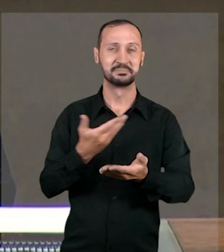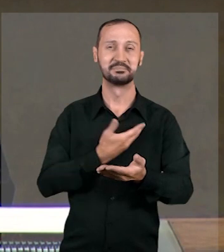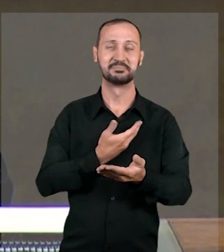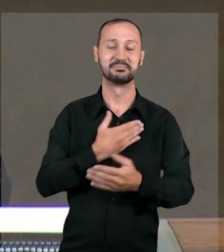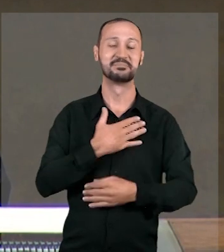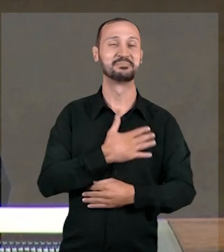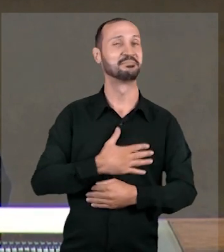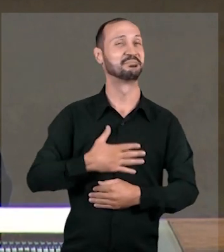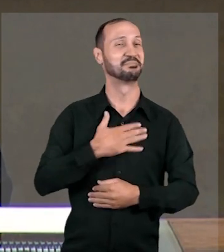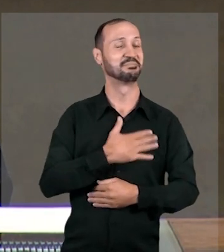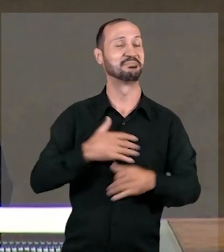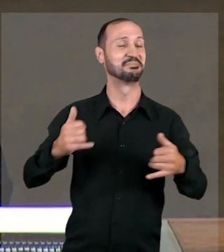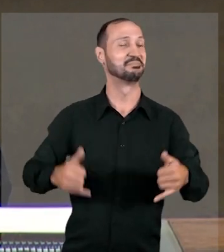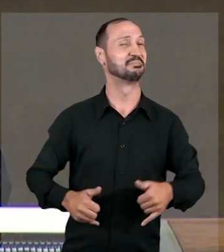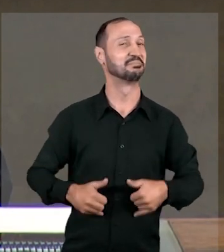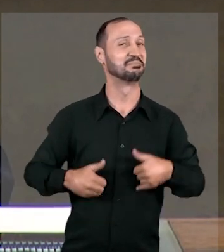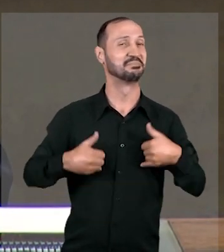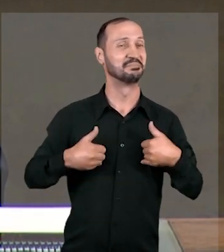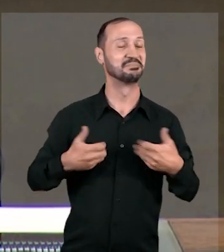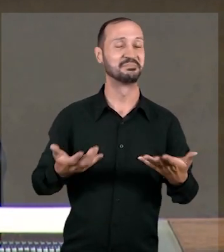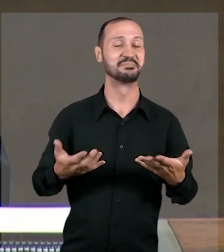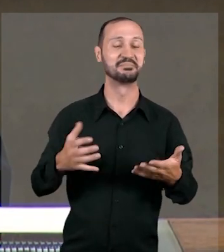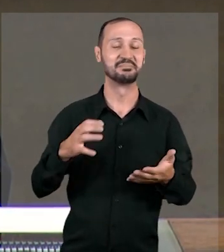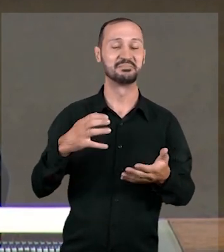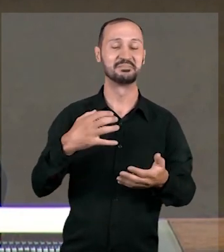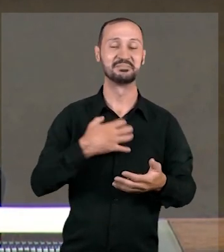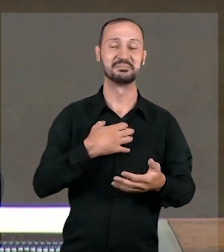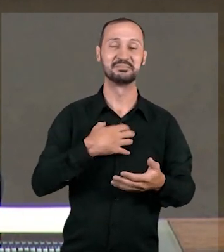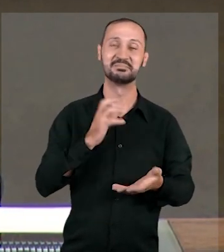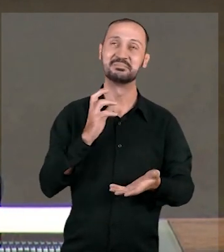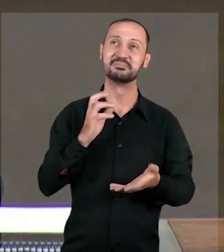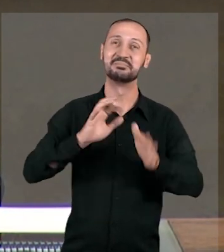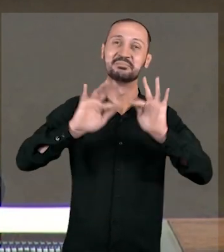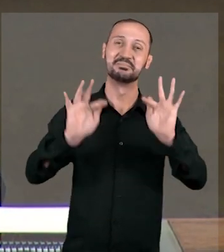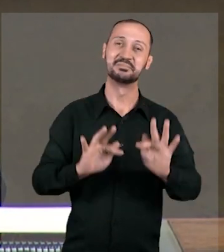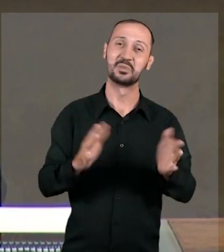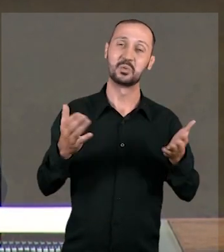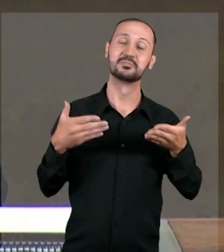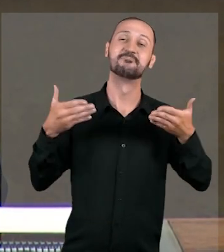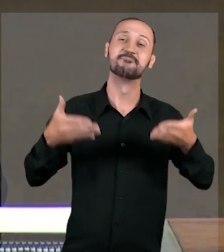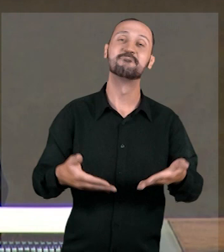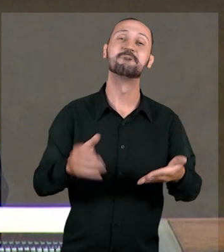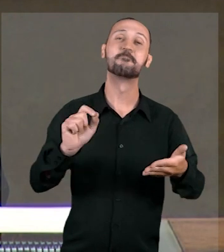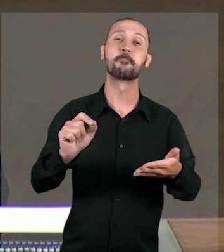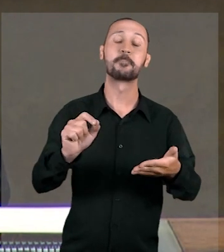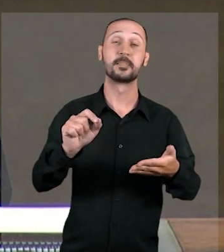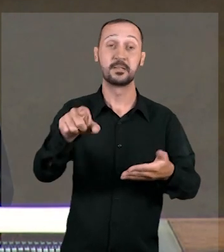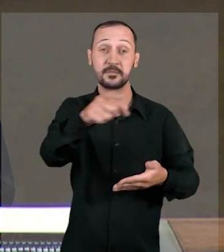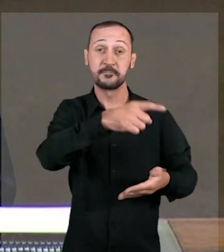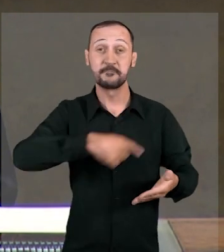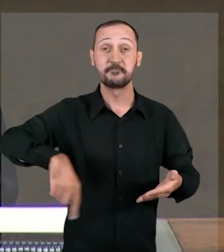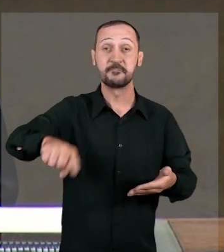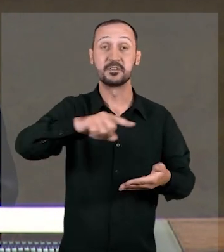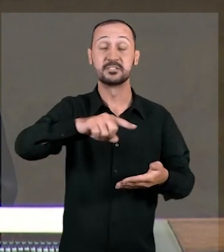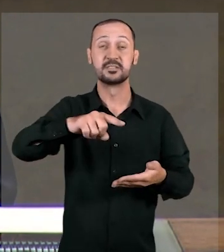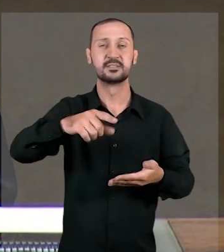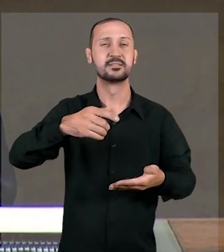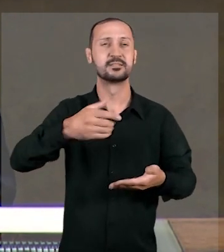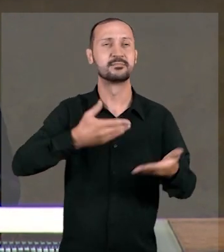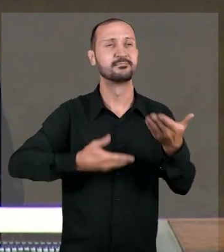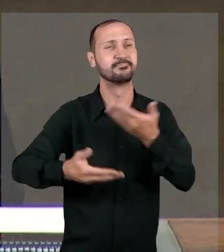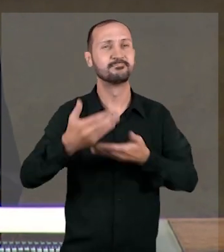muito prazer e muita honra e alegria de estar aqui e de compartilhar com